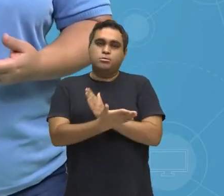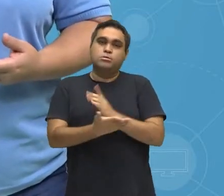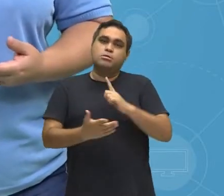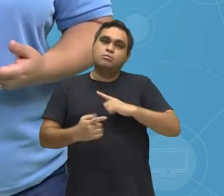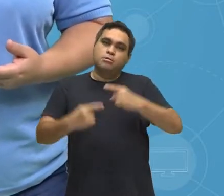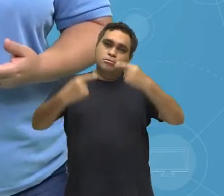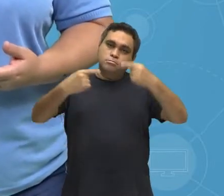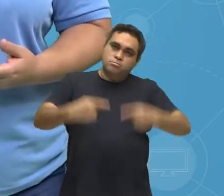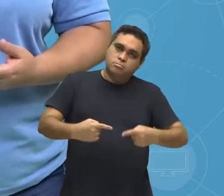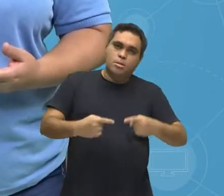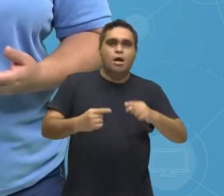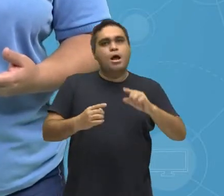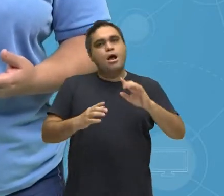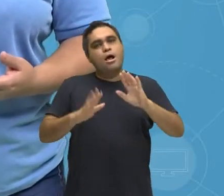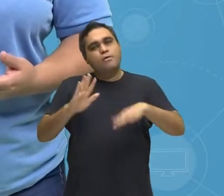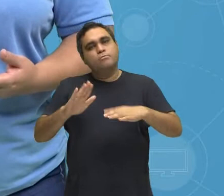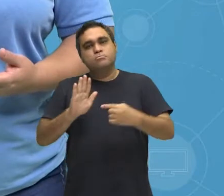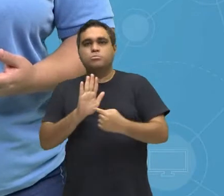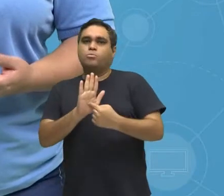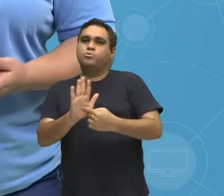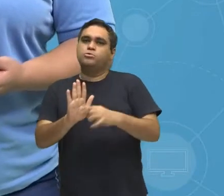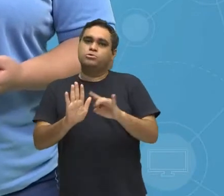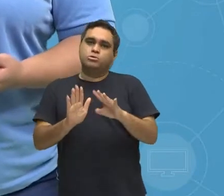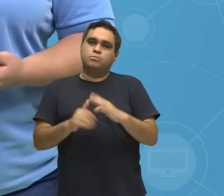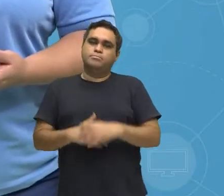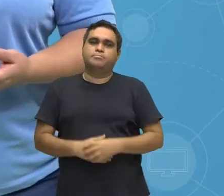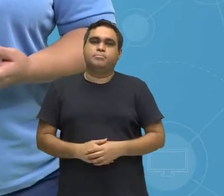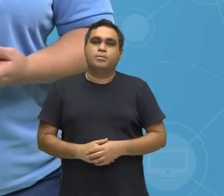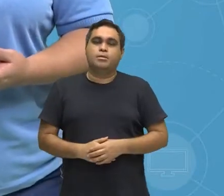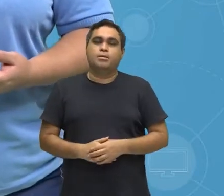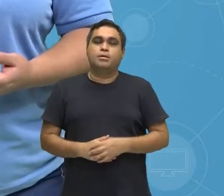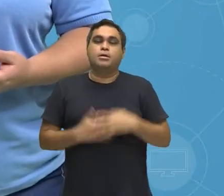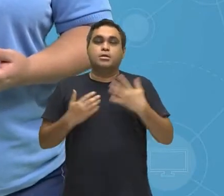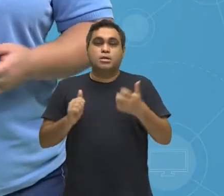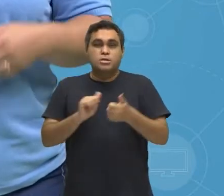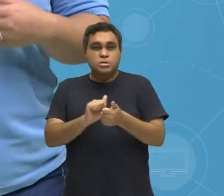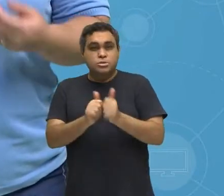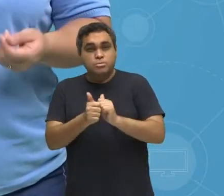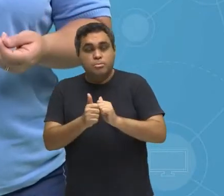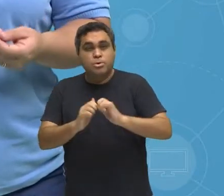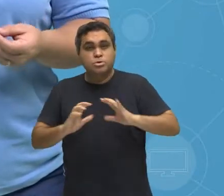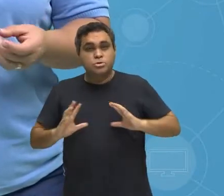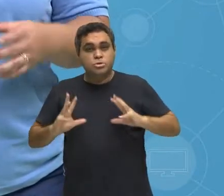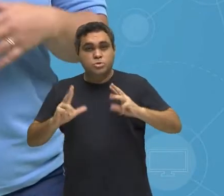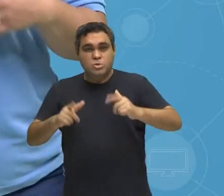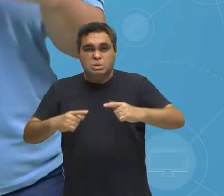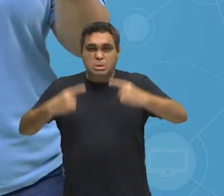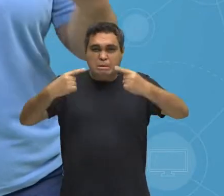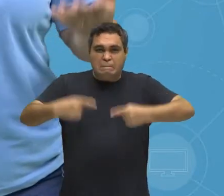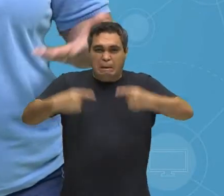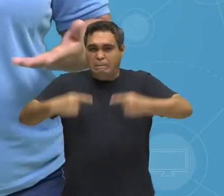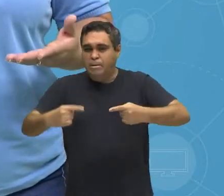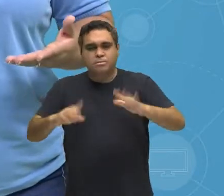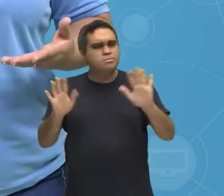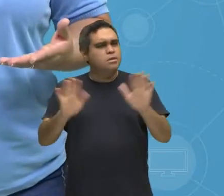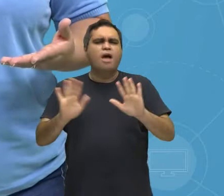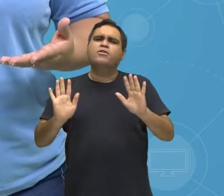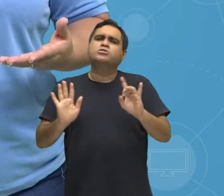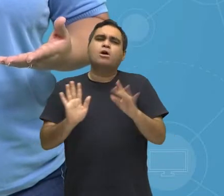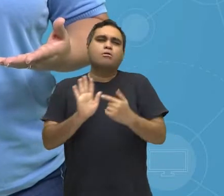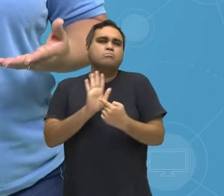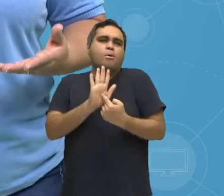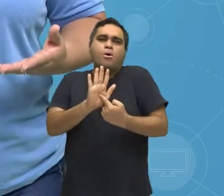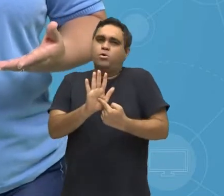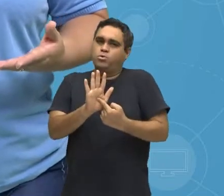também demonstram, tá? Nem todos os esportes que eu vou mostrar para vocês hoje, eles competem. Na verdade, às vezes é só de